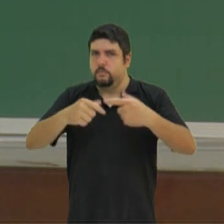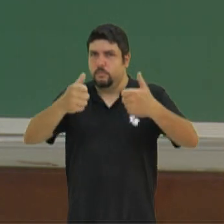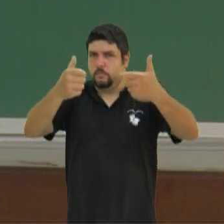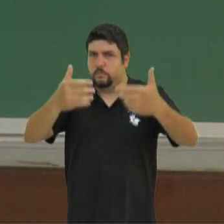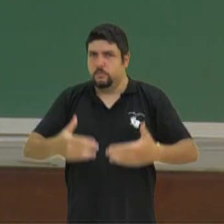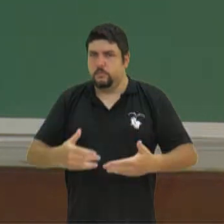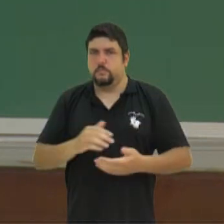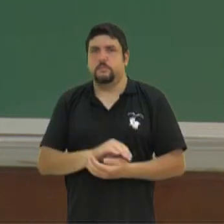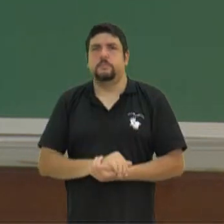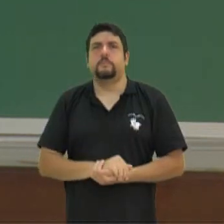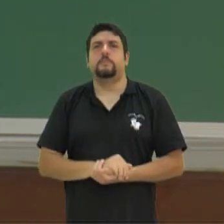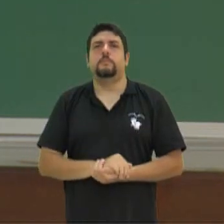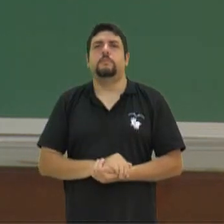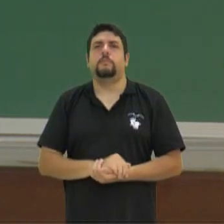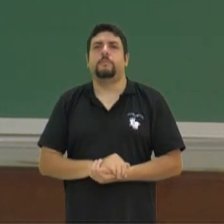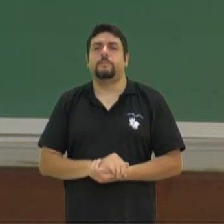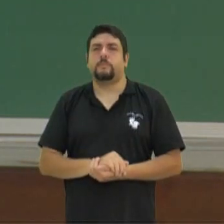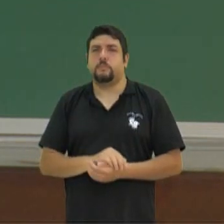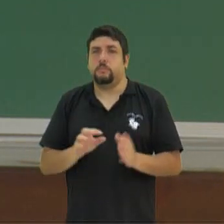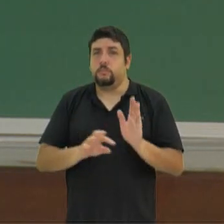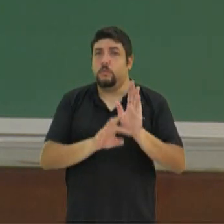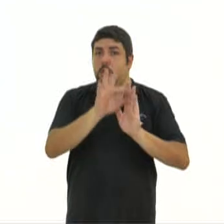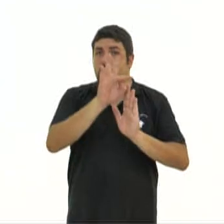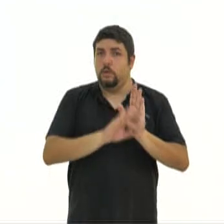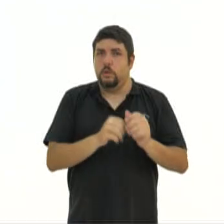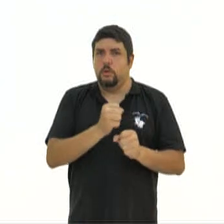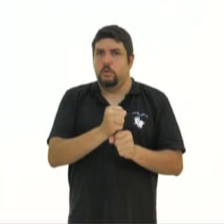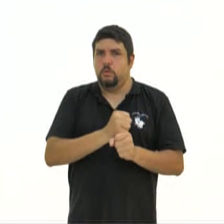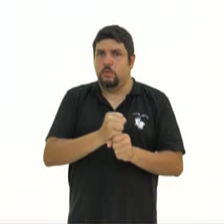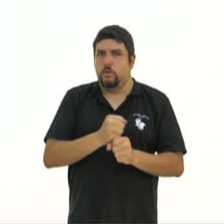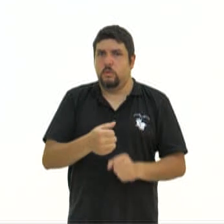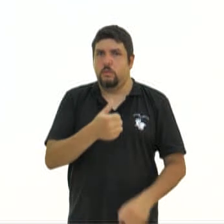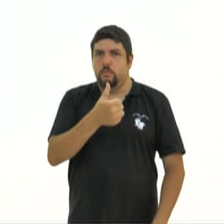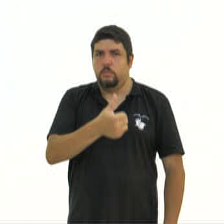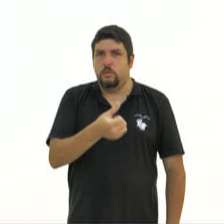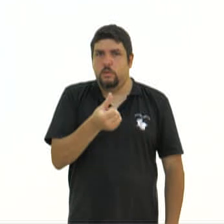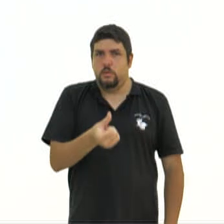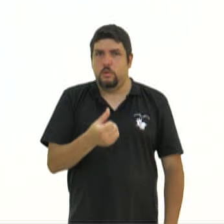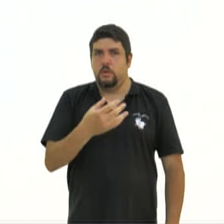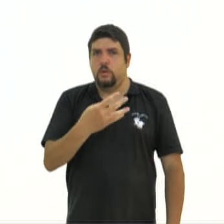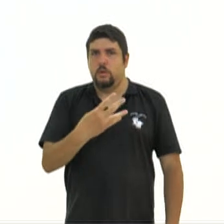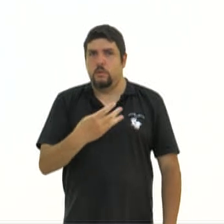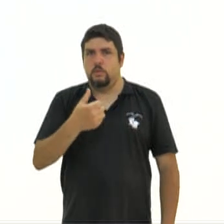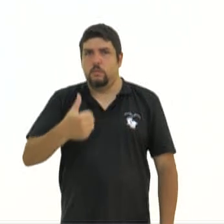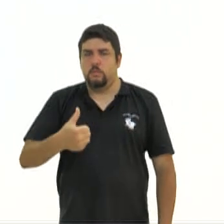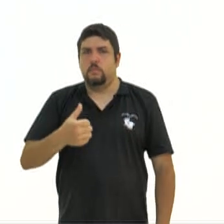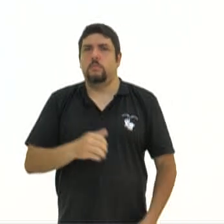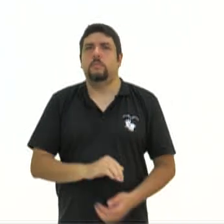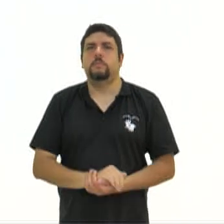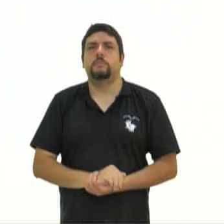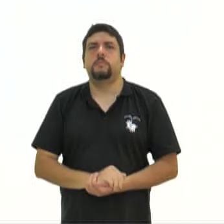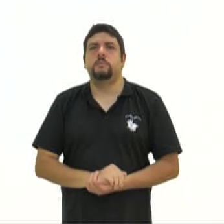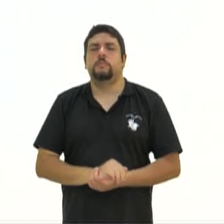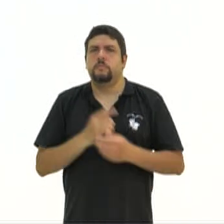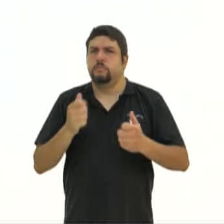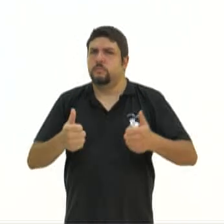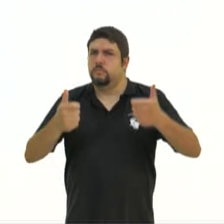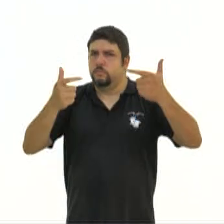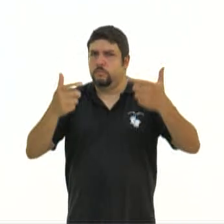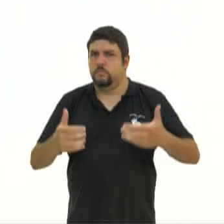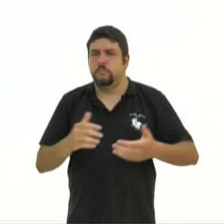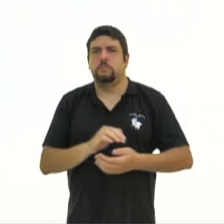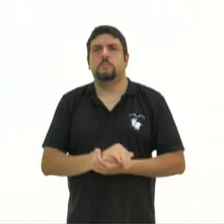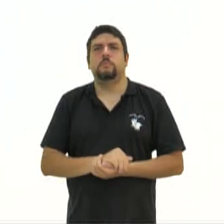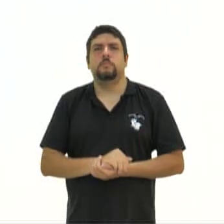sobre isso. Então esse é um texto de 1641 de René Descartes chamado Meditações Metafísicas e ele diz o seguinte: